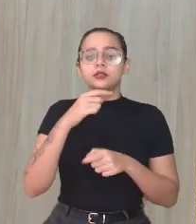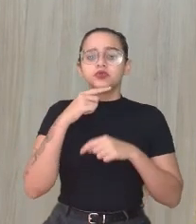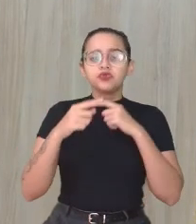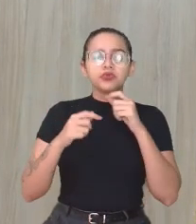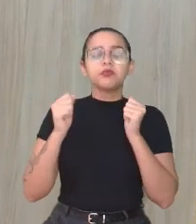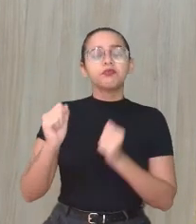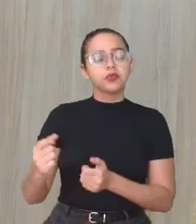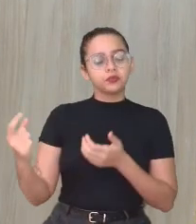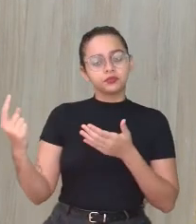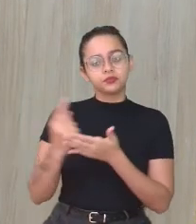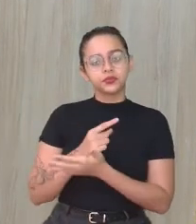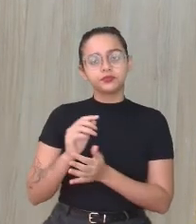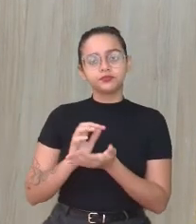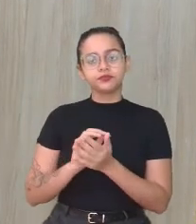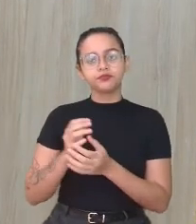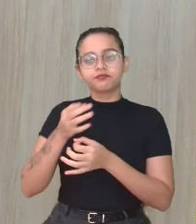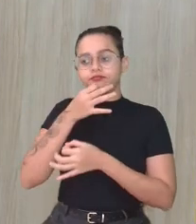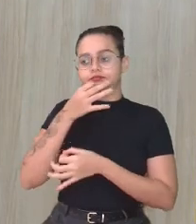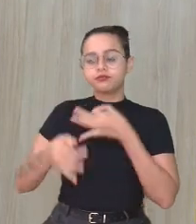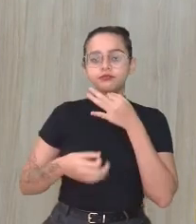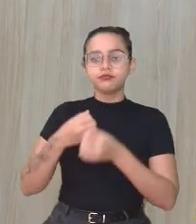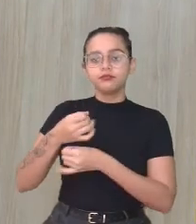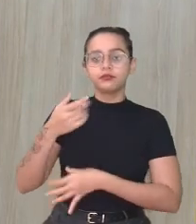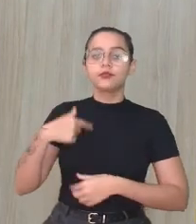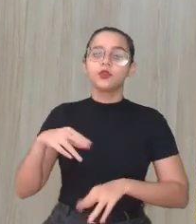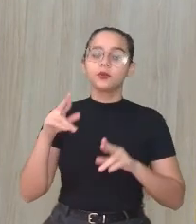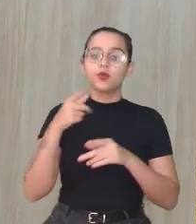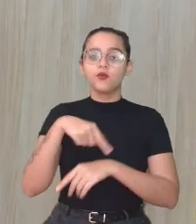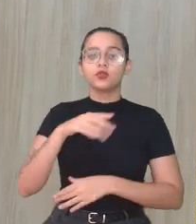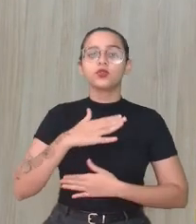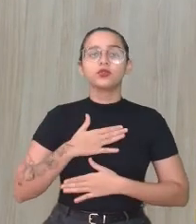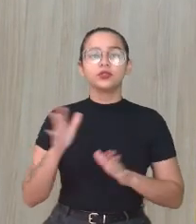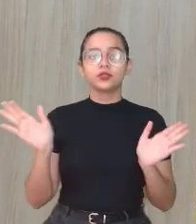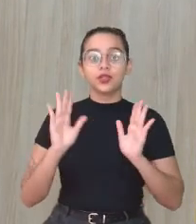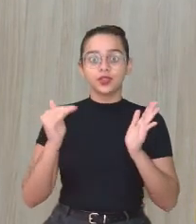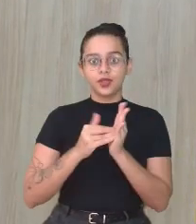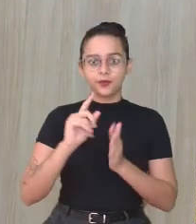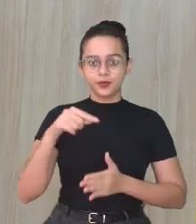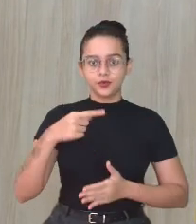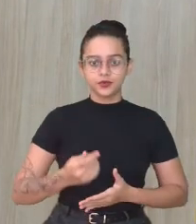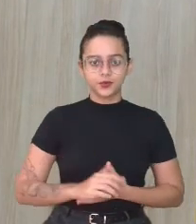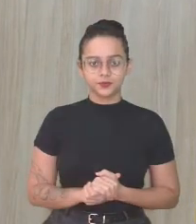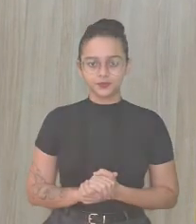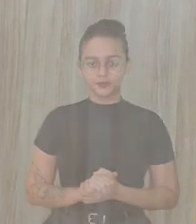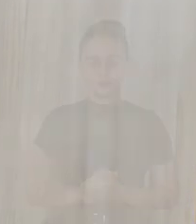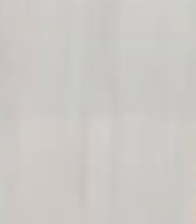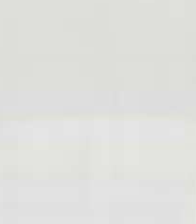dúvida, escreve aí pra gente. Mas espero que tenham gostado. Um tchau, tchau e até a próxima.